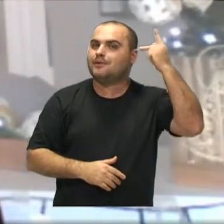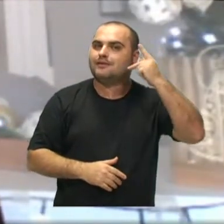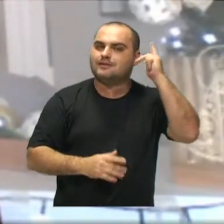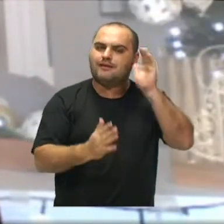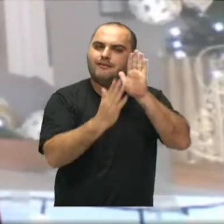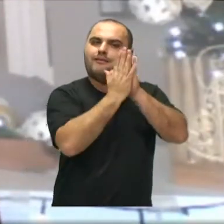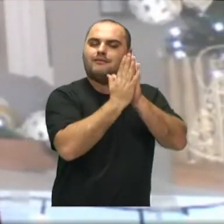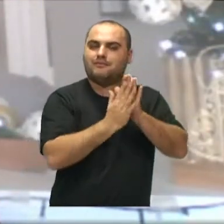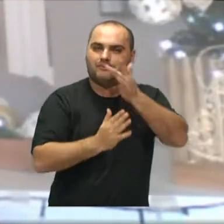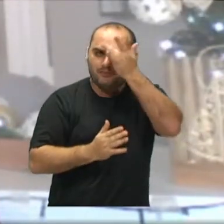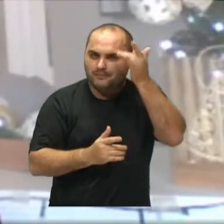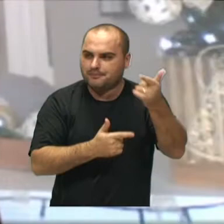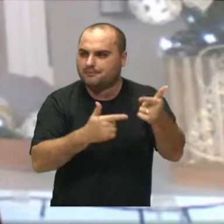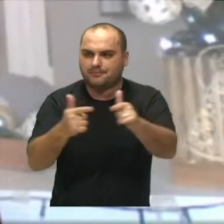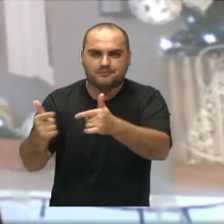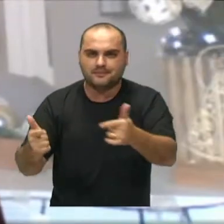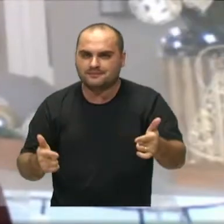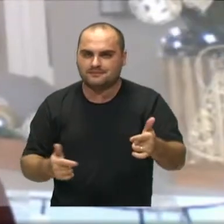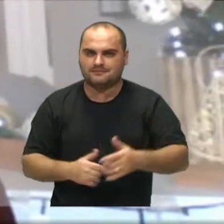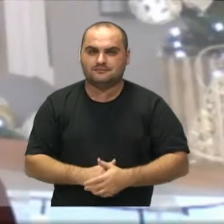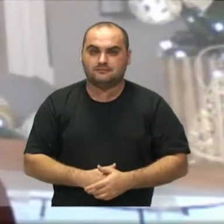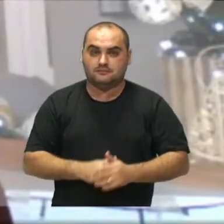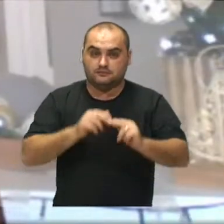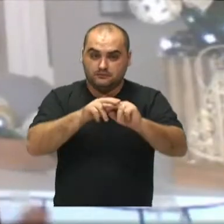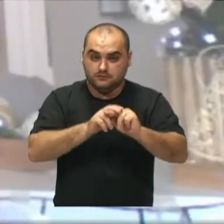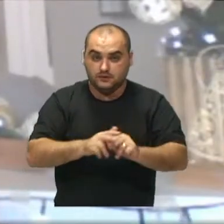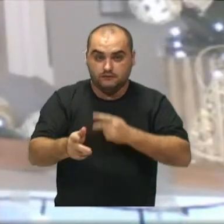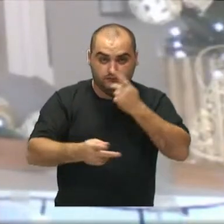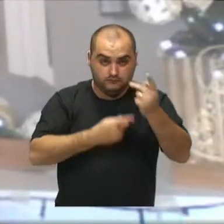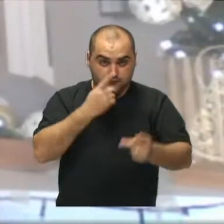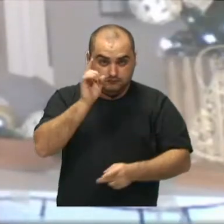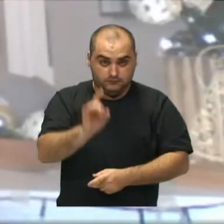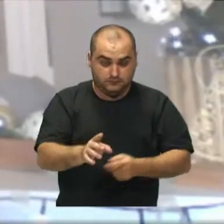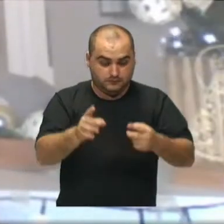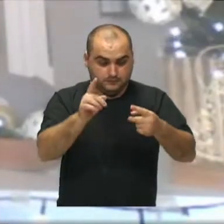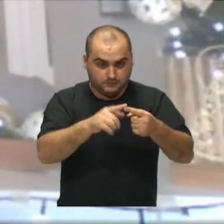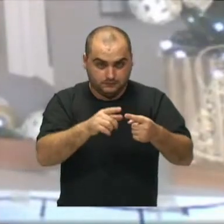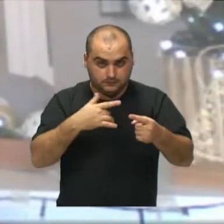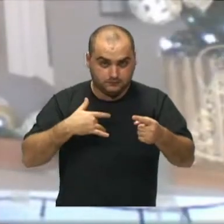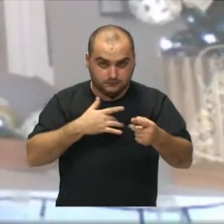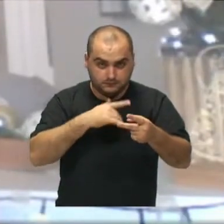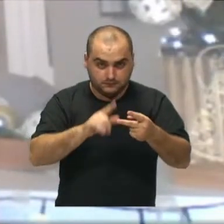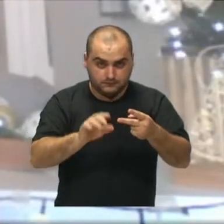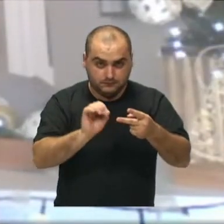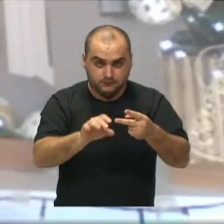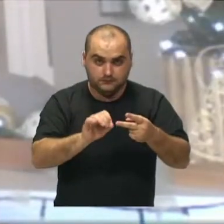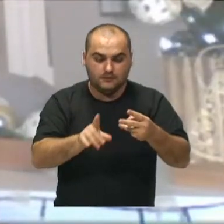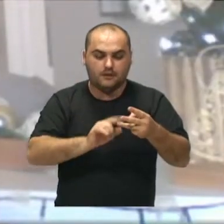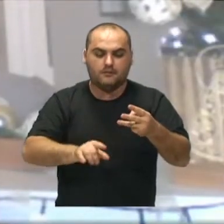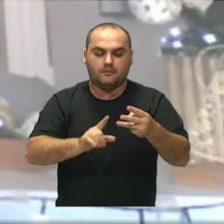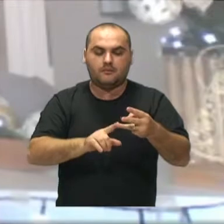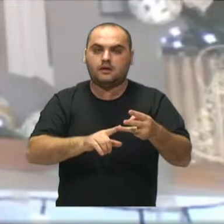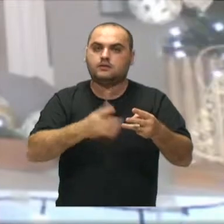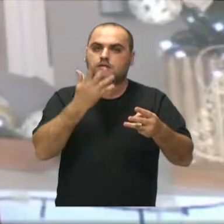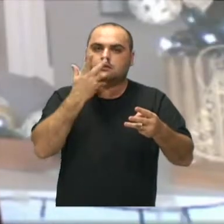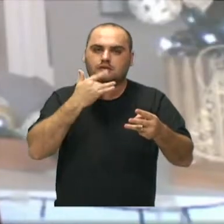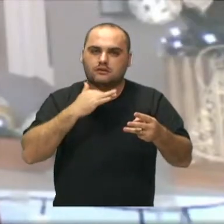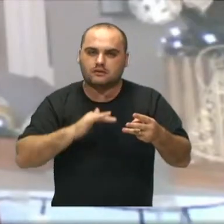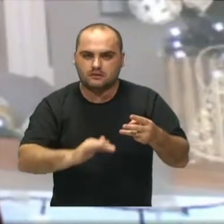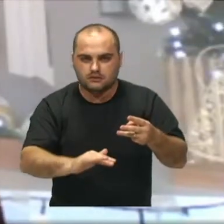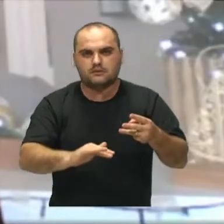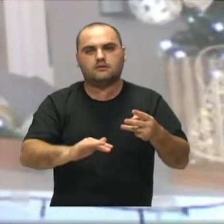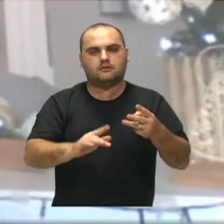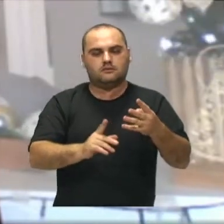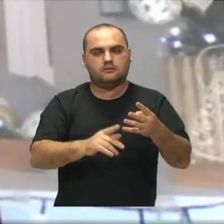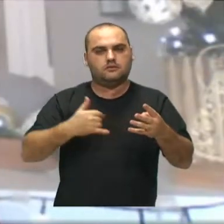Então, nesse leque, que eu estou falando só de saúde, educação, mas aí entra muito trabalho envolvendo as crianças,